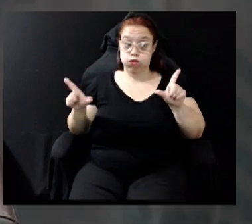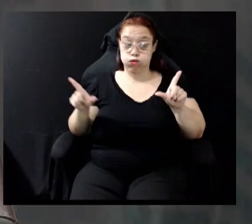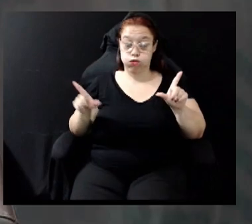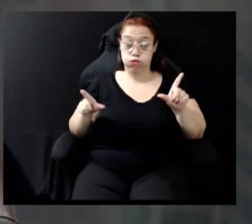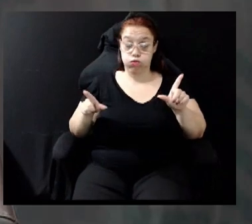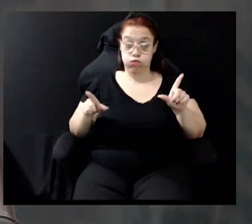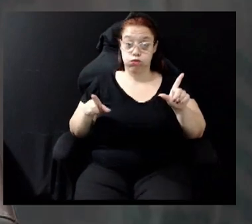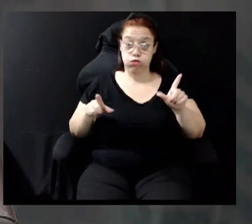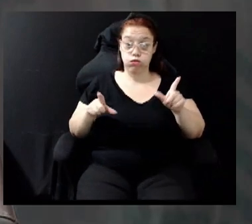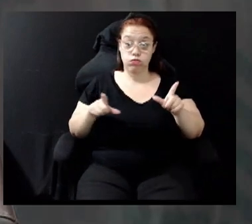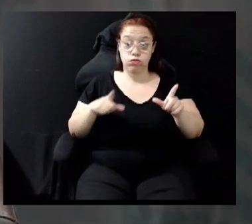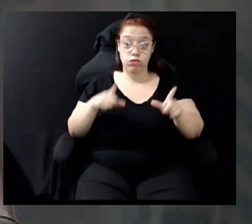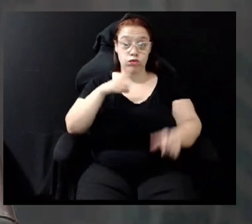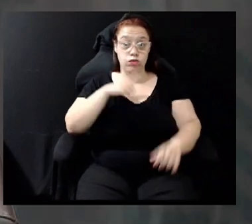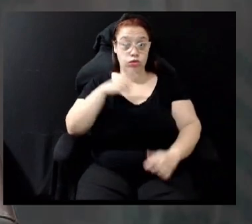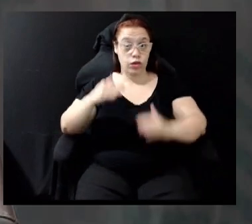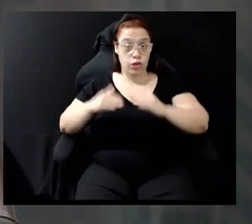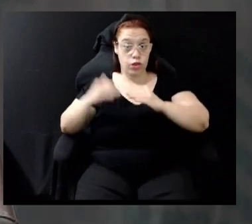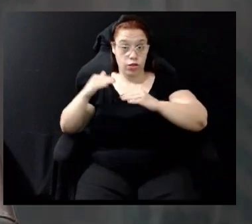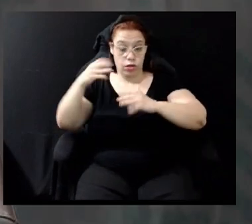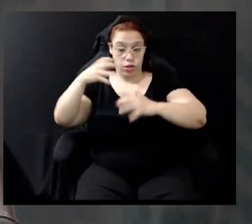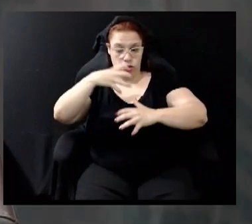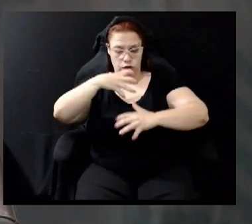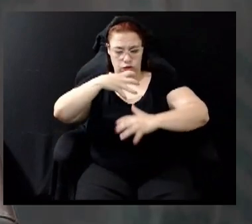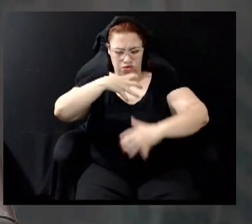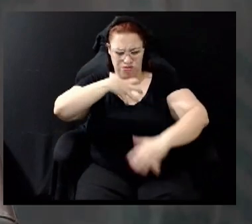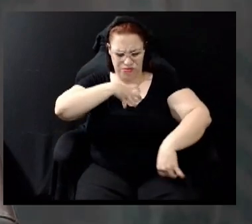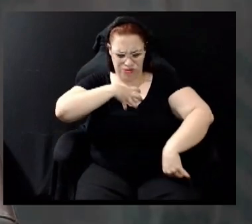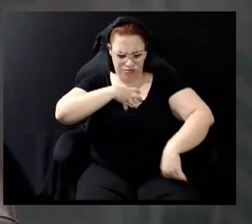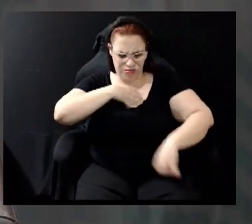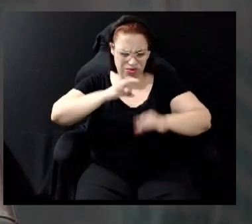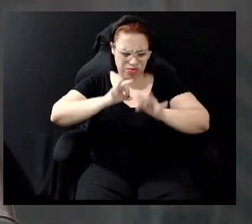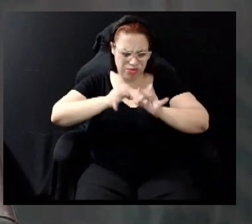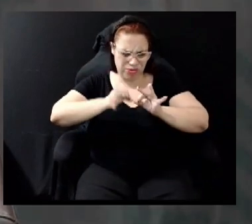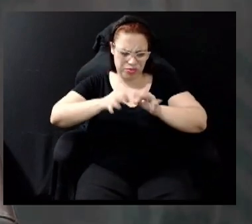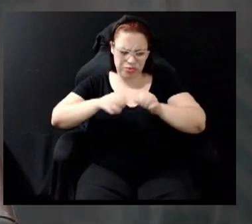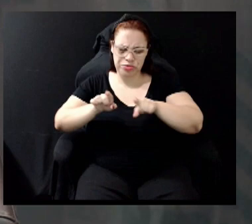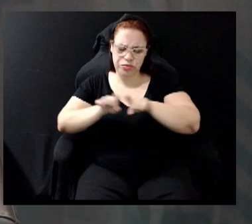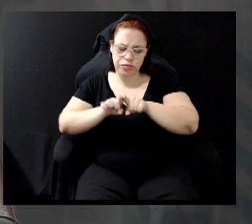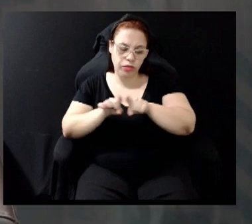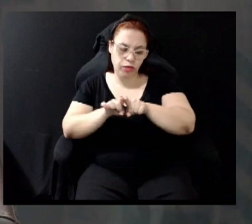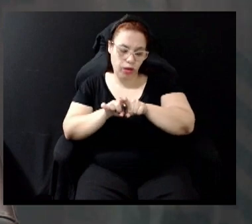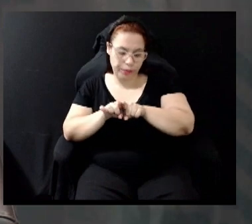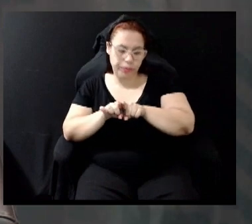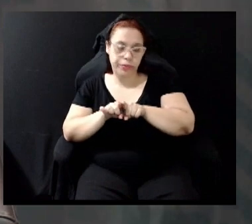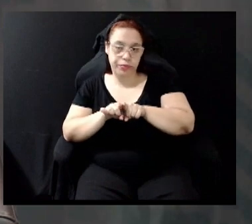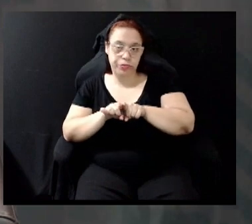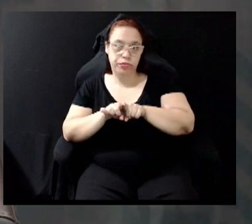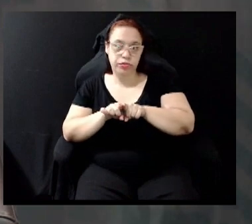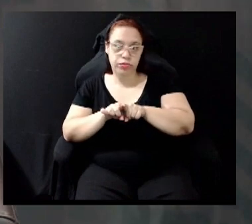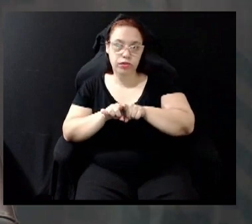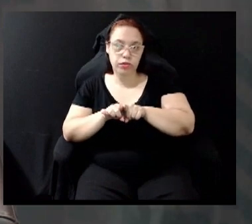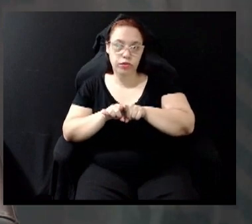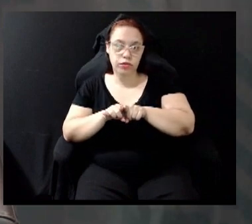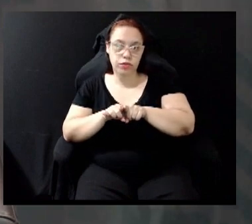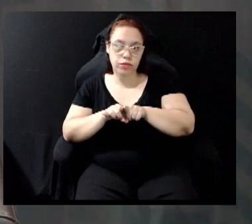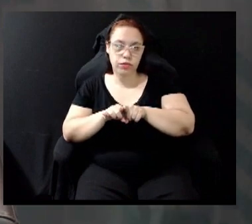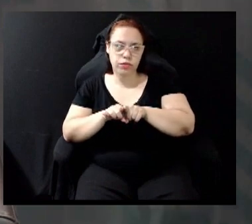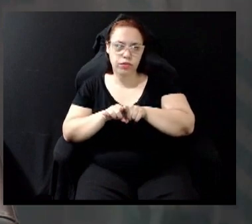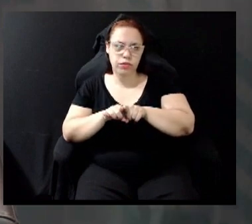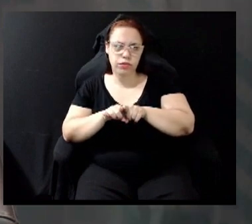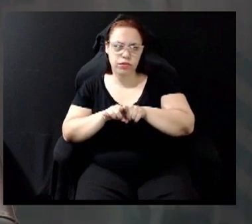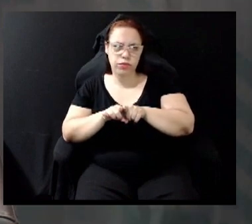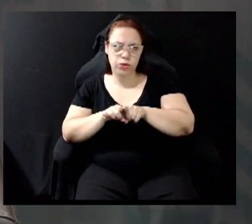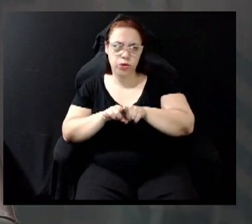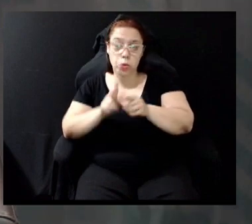existem muitos processos internos que podem justificar também esse tipo de postura,